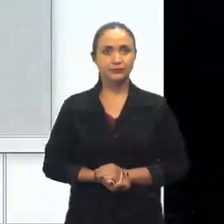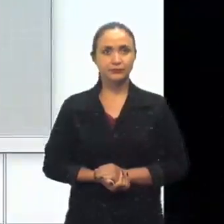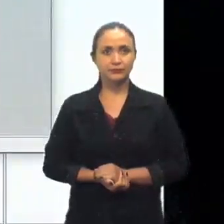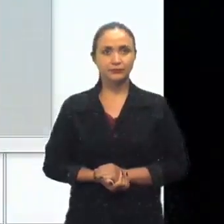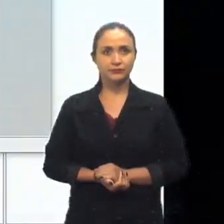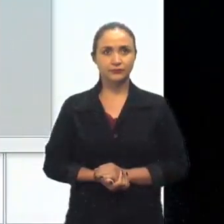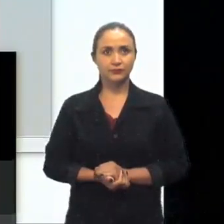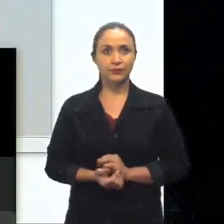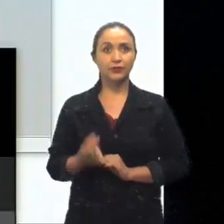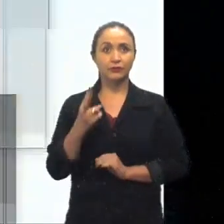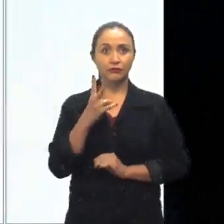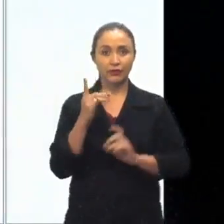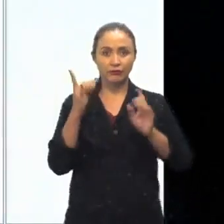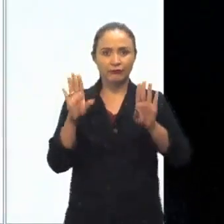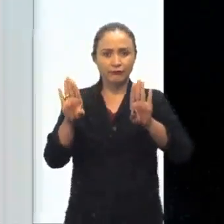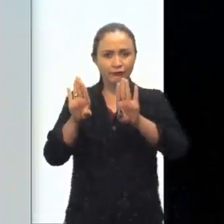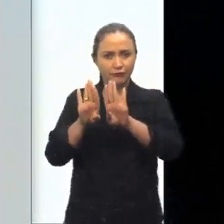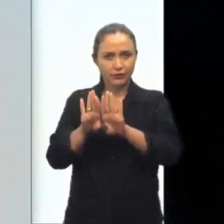Vou fechar a janela.